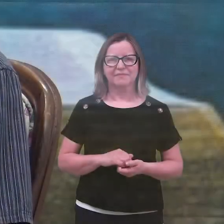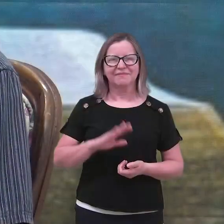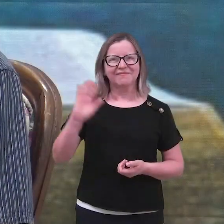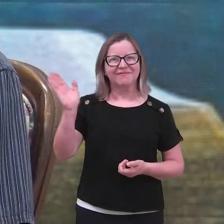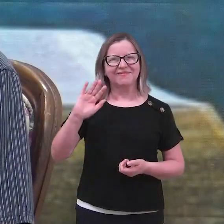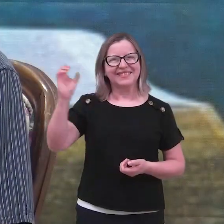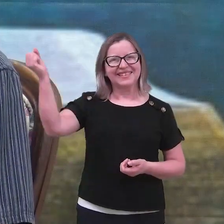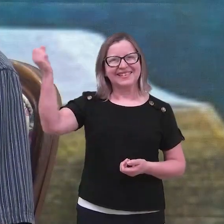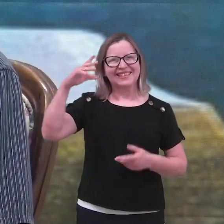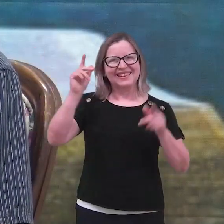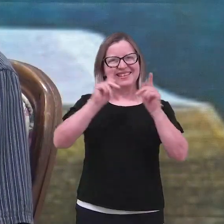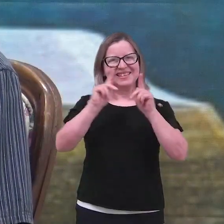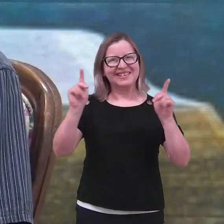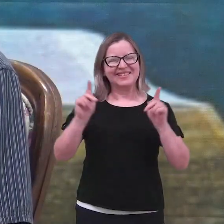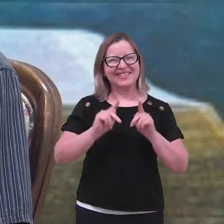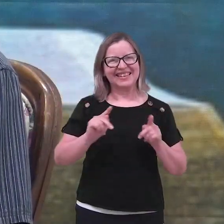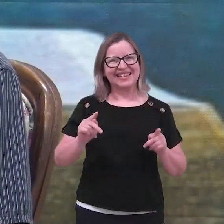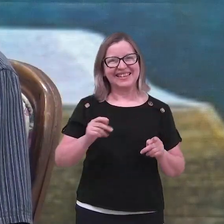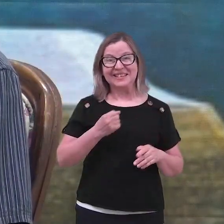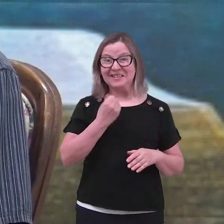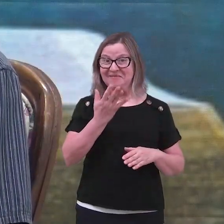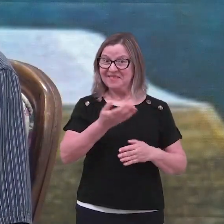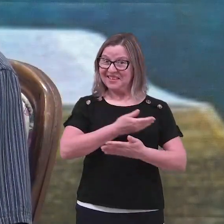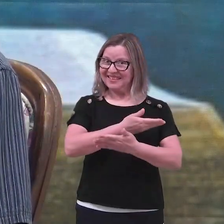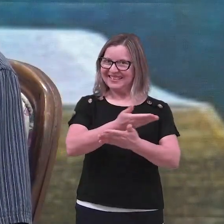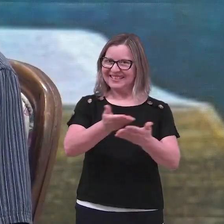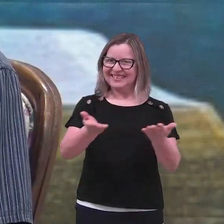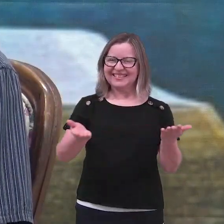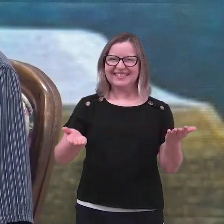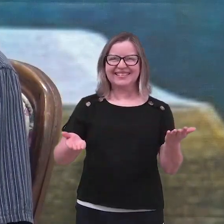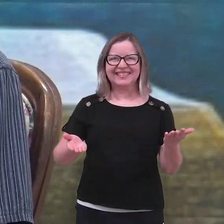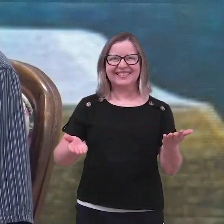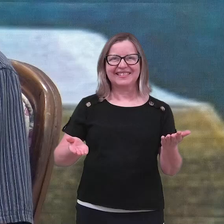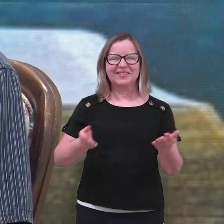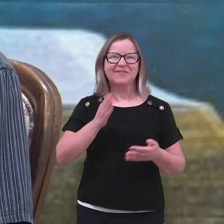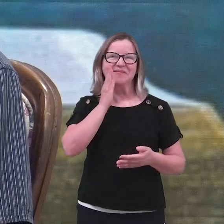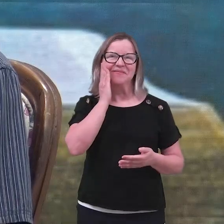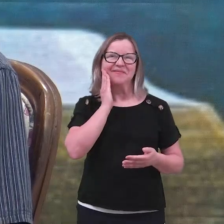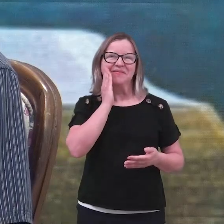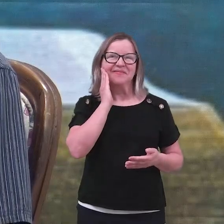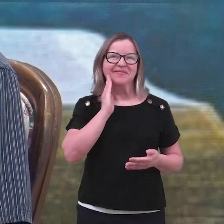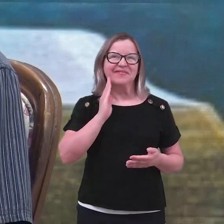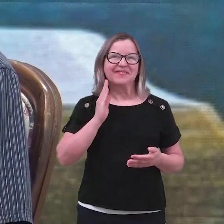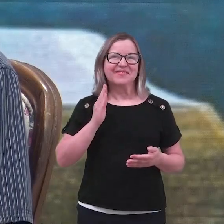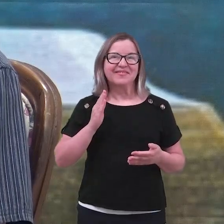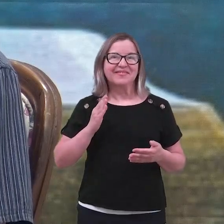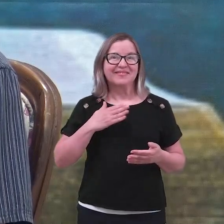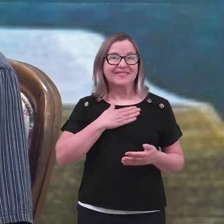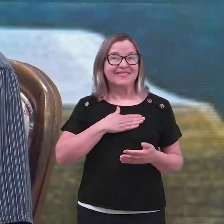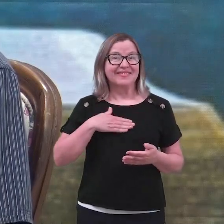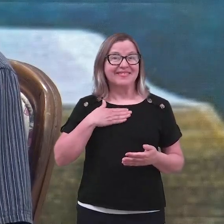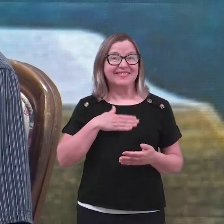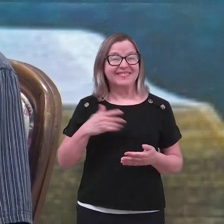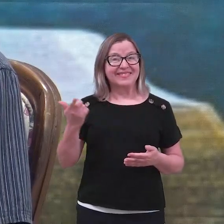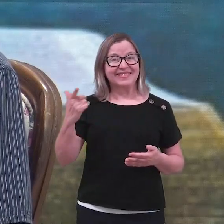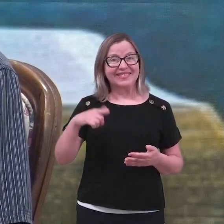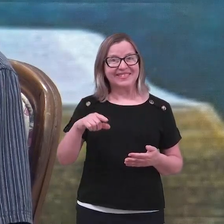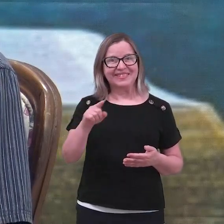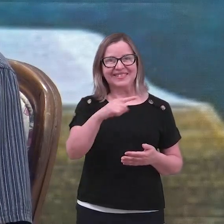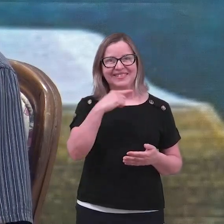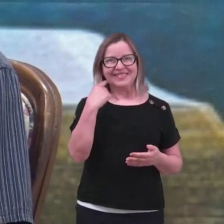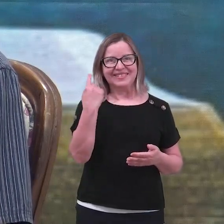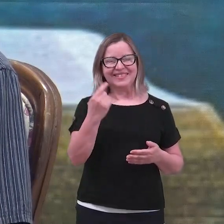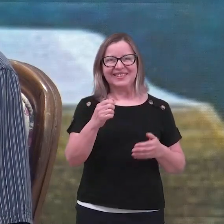Olá, graça e paz. Tudo bem com vocês? Queridos, é um prazer mais uma vez nós